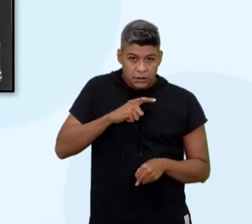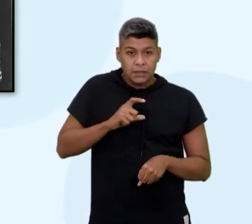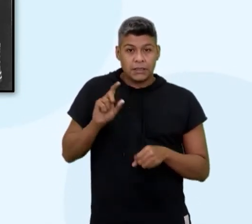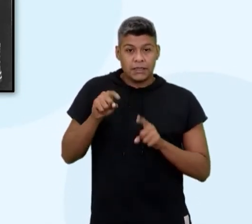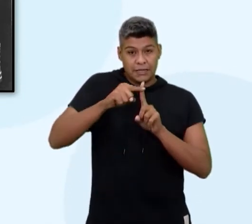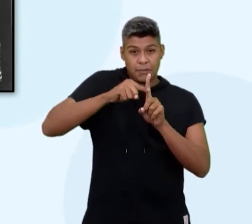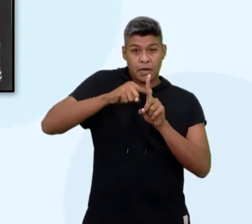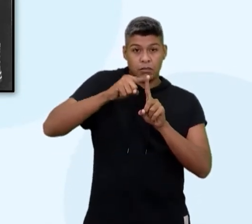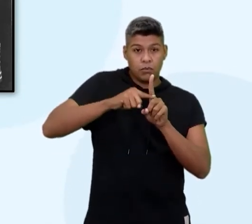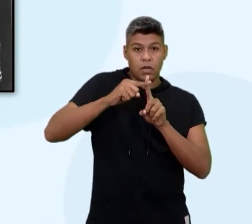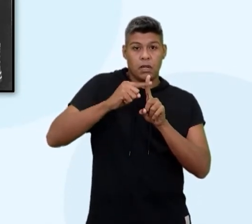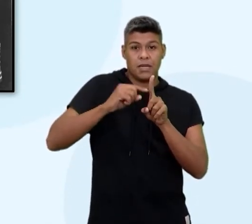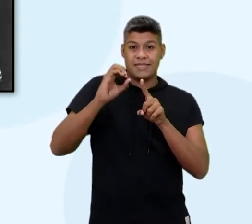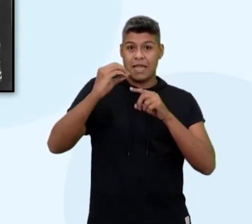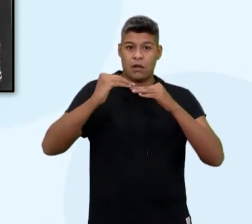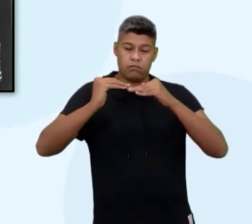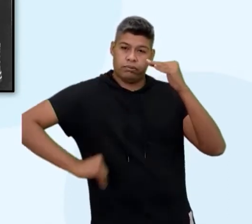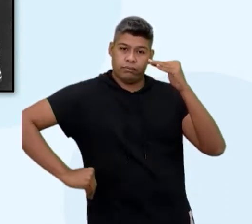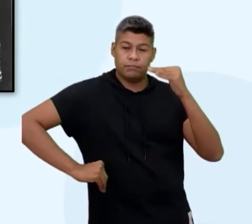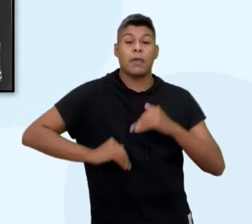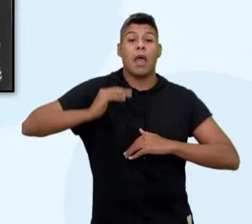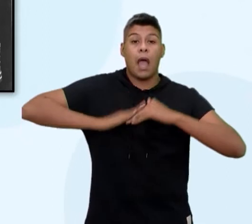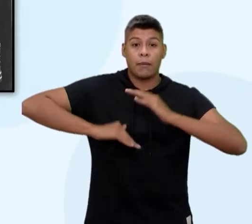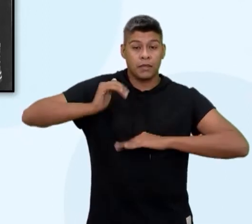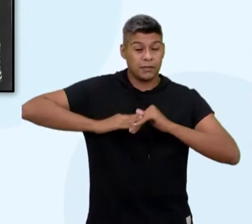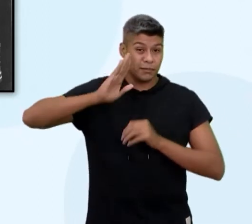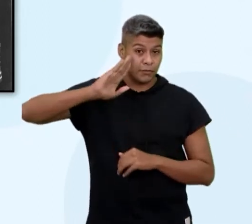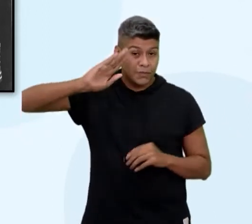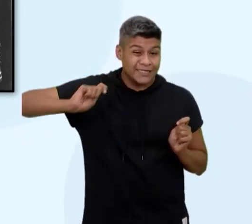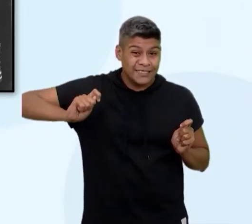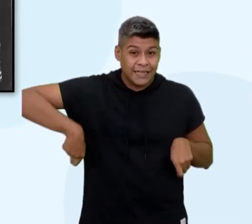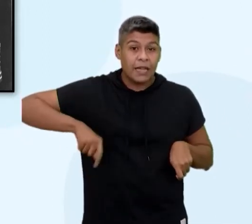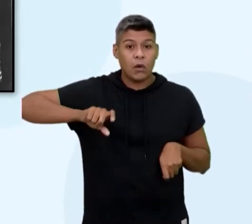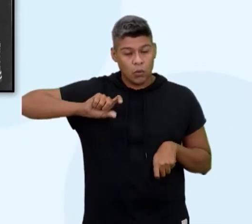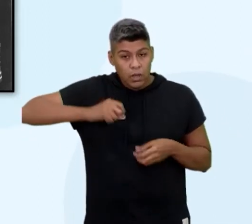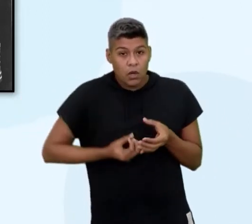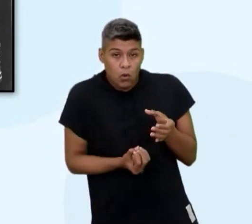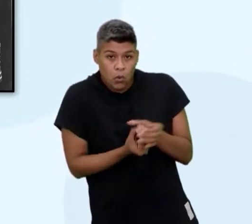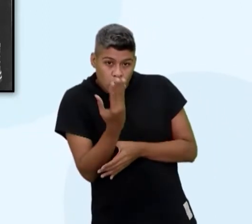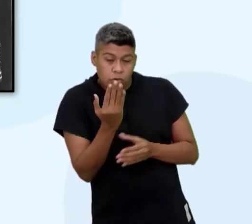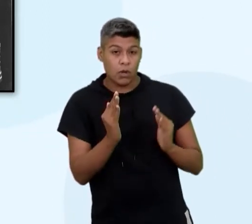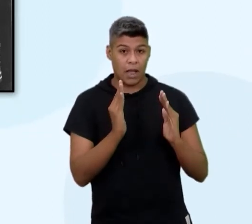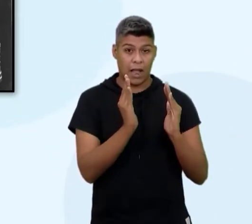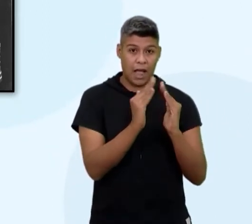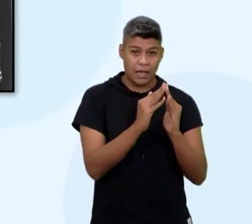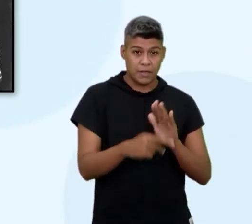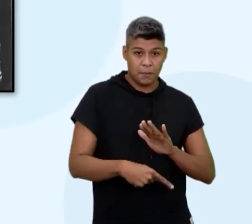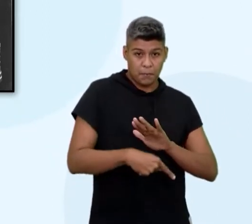muito abaixo de zero. Suas habilidades tradicionais permitiram a construção de moradias